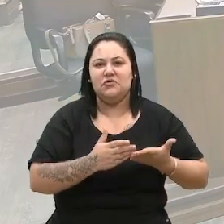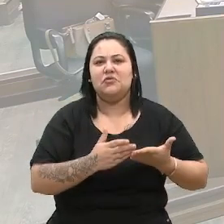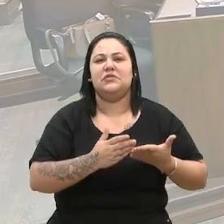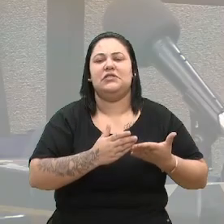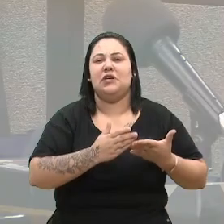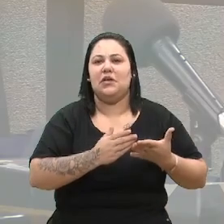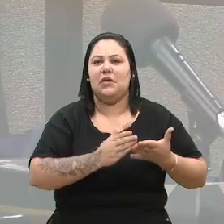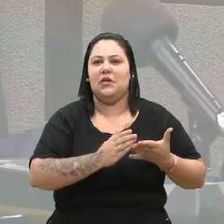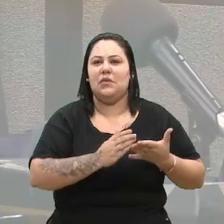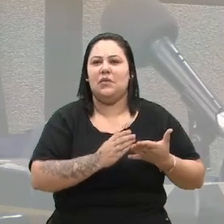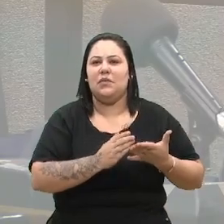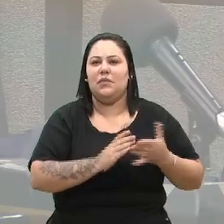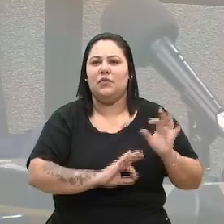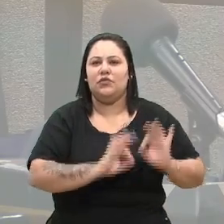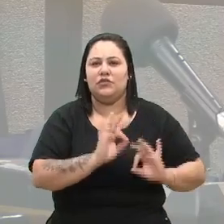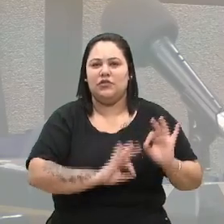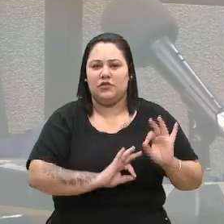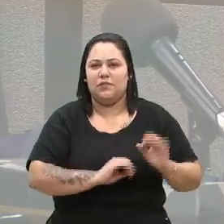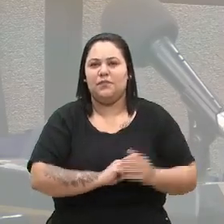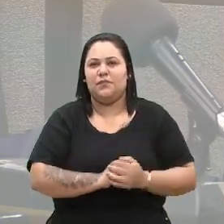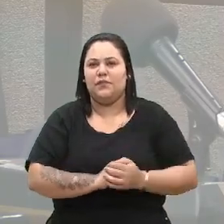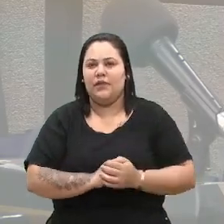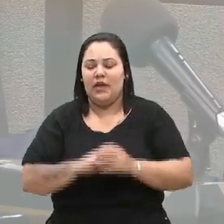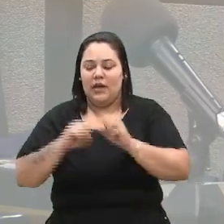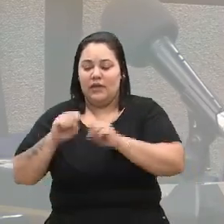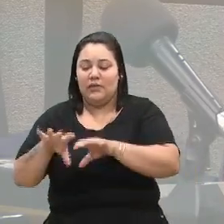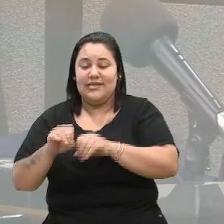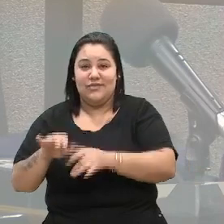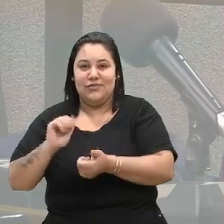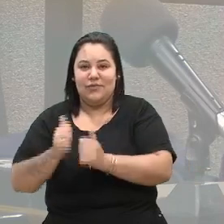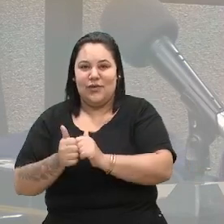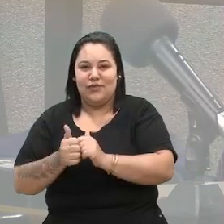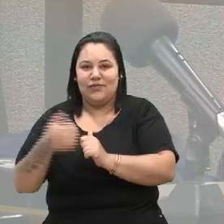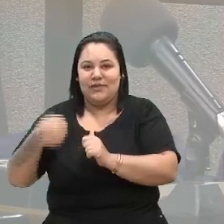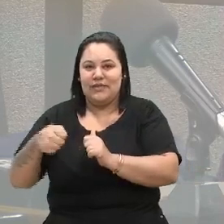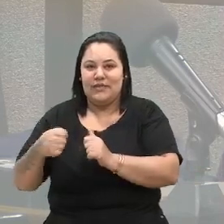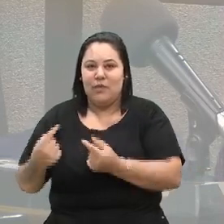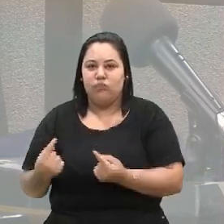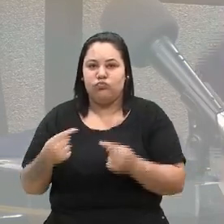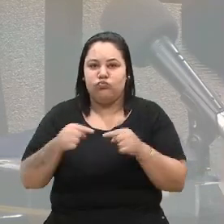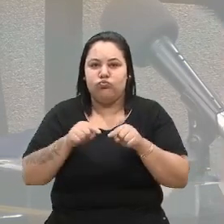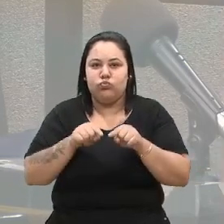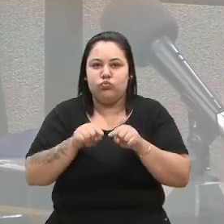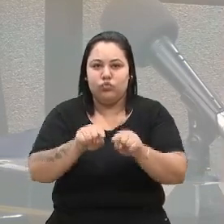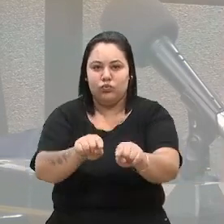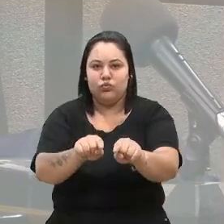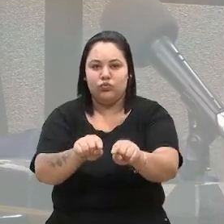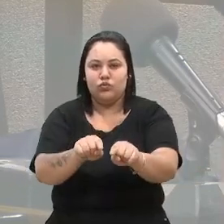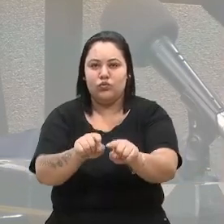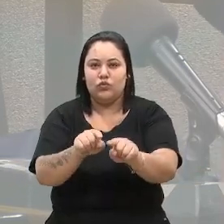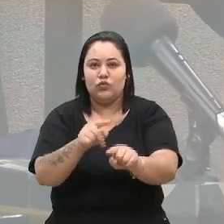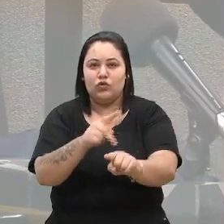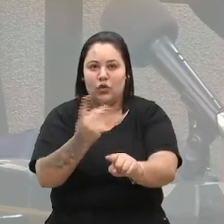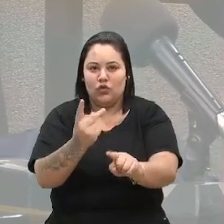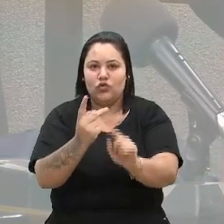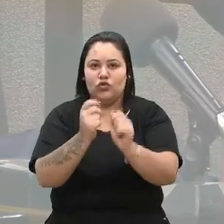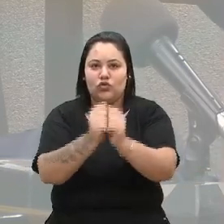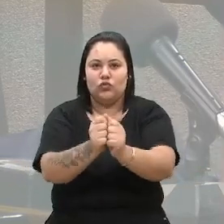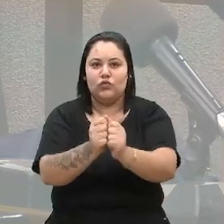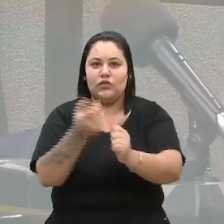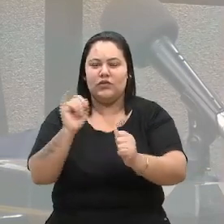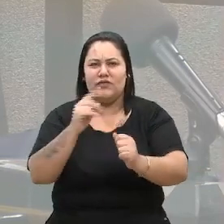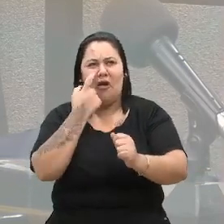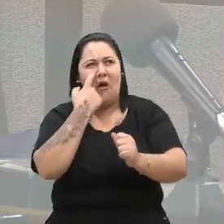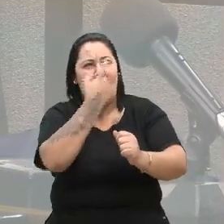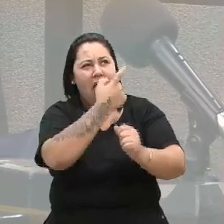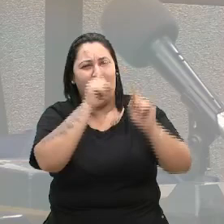E a educação e o esporte, eles andam juntos. Se nós pegarmos o quadro de medalhas, quando tem Olimpíadas,